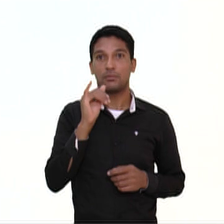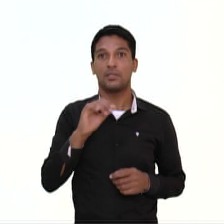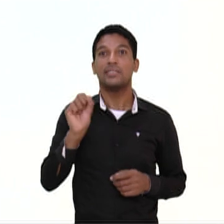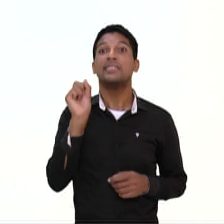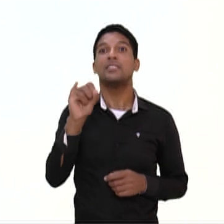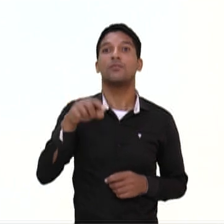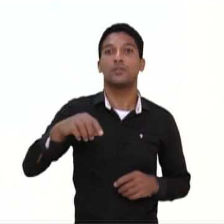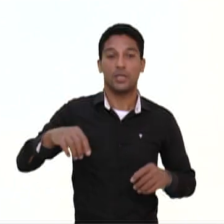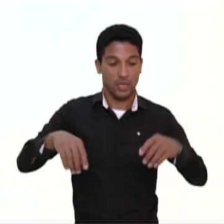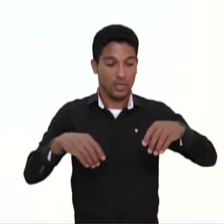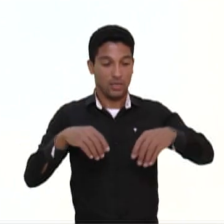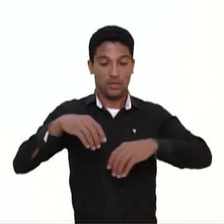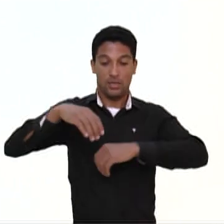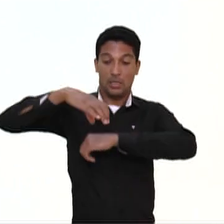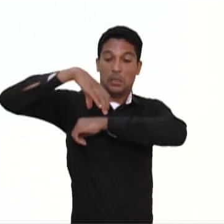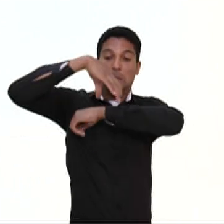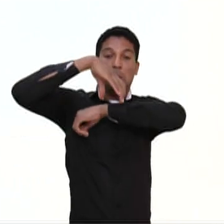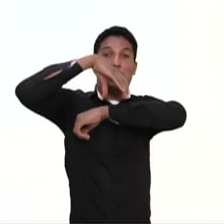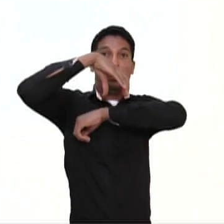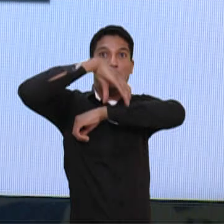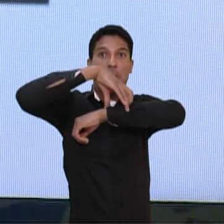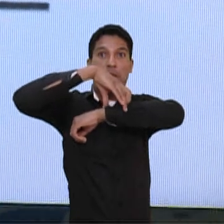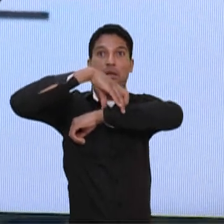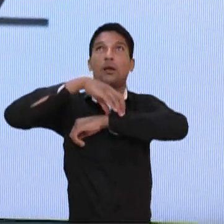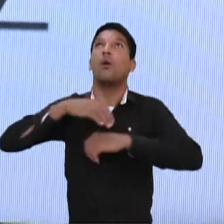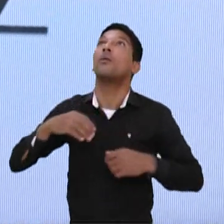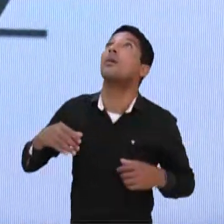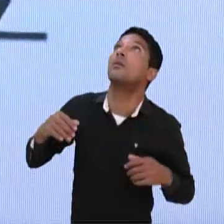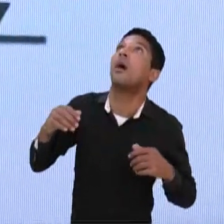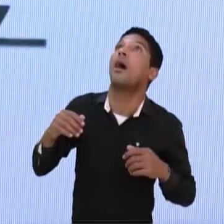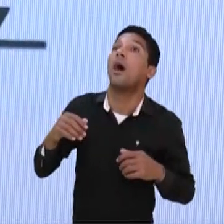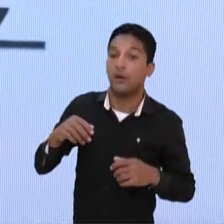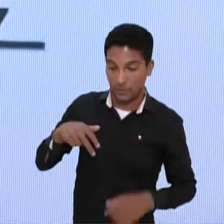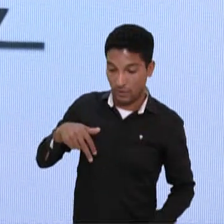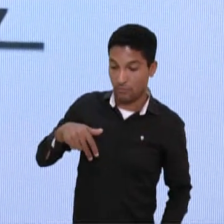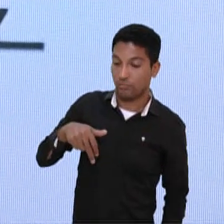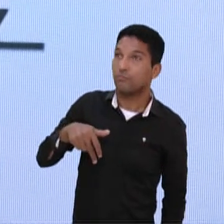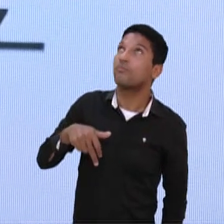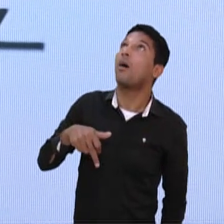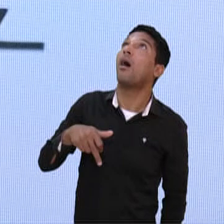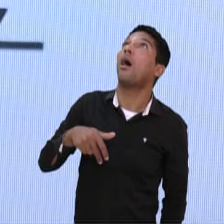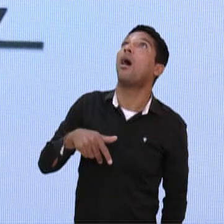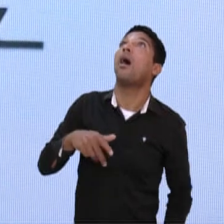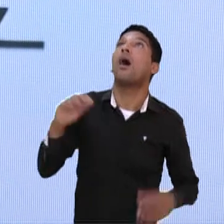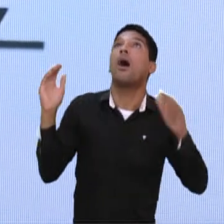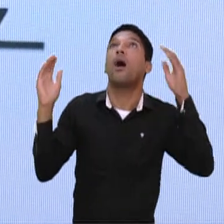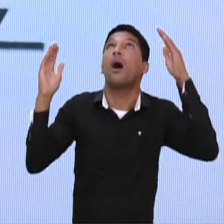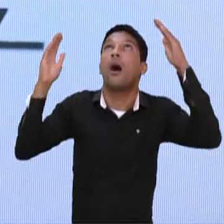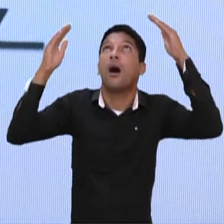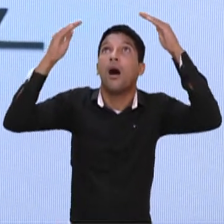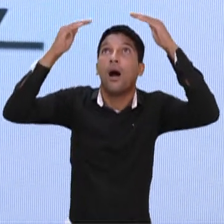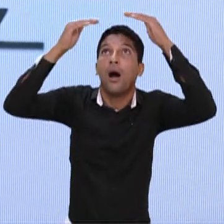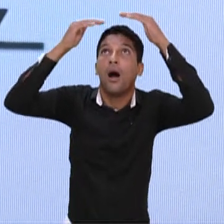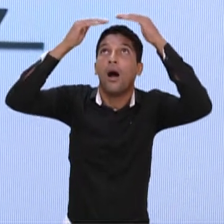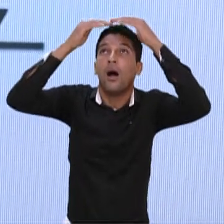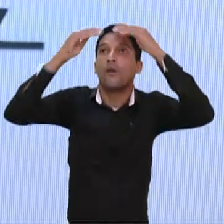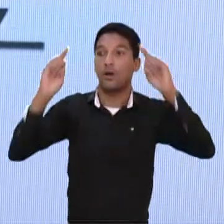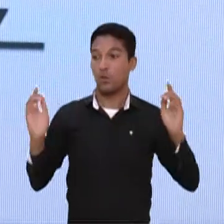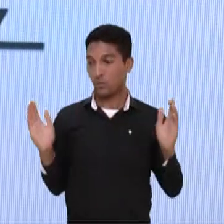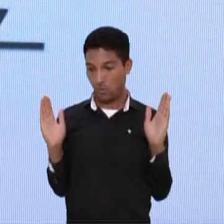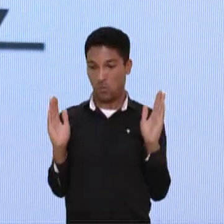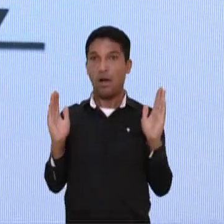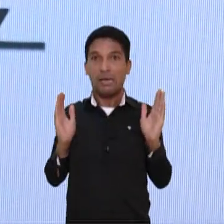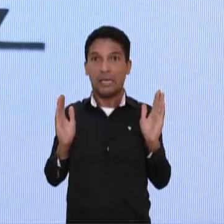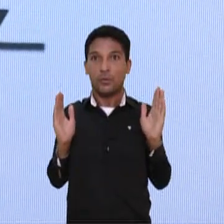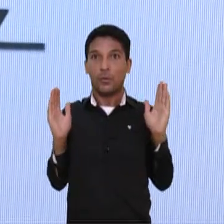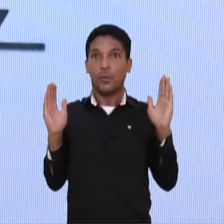dessa igreja aí, você vai caminhando e você vai vendo que a altura do teto ela vai aumentando até você chegar nesse